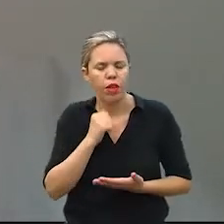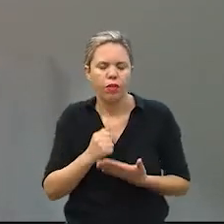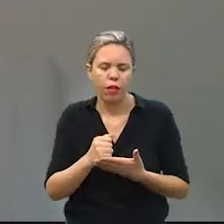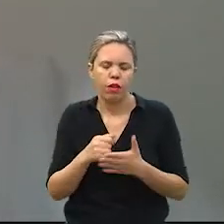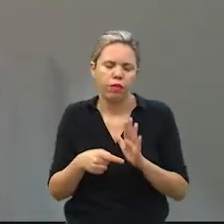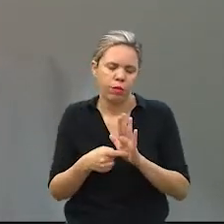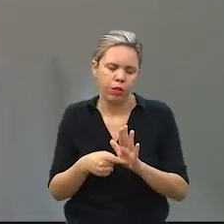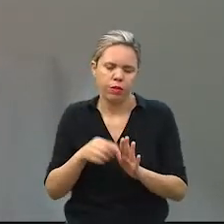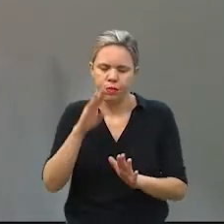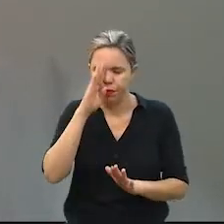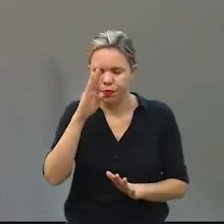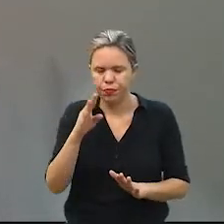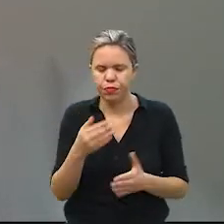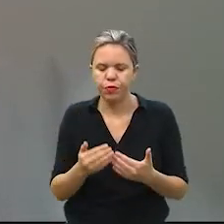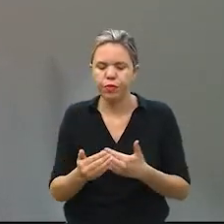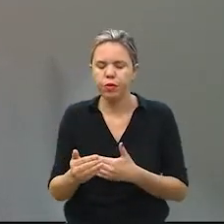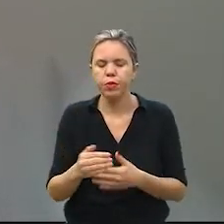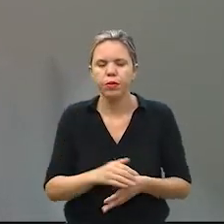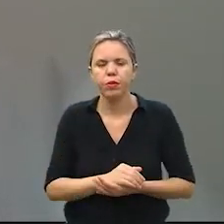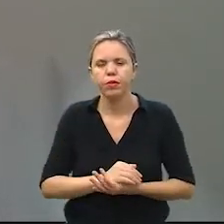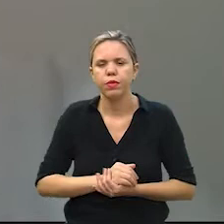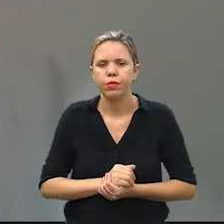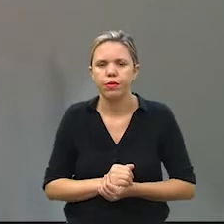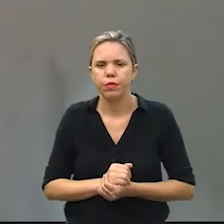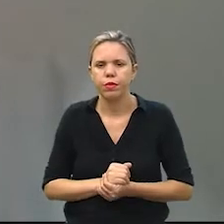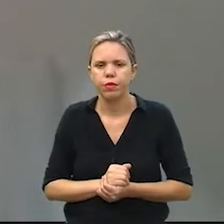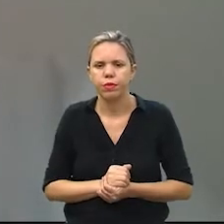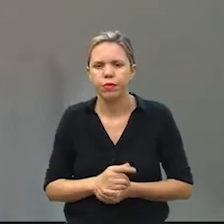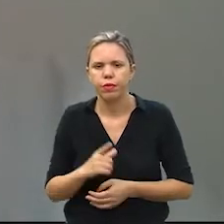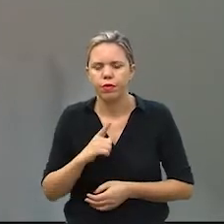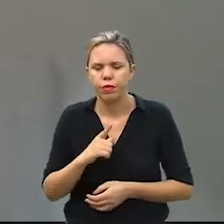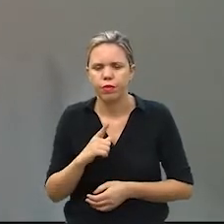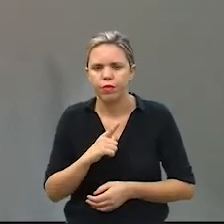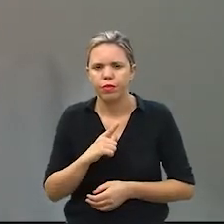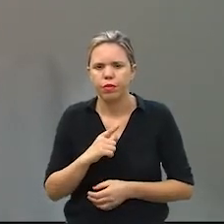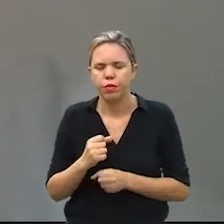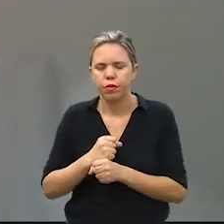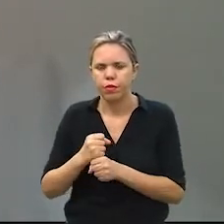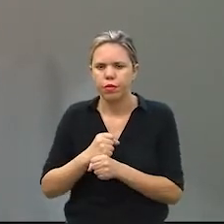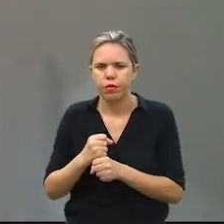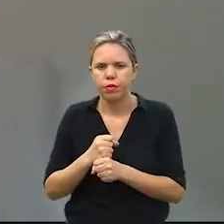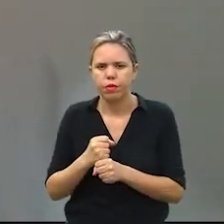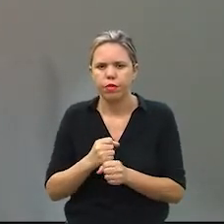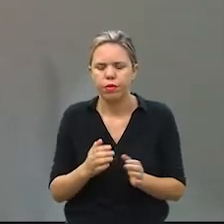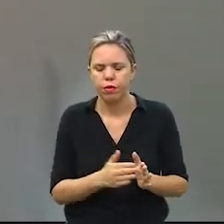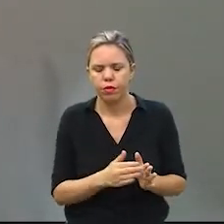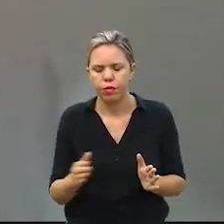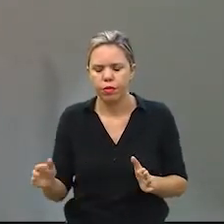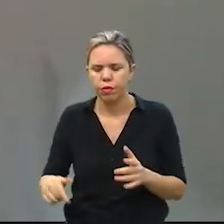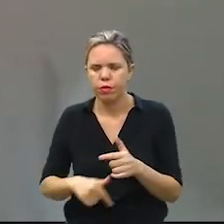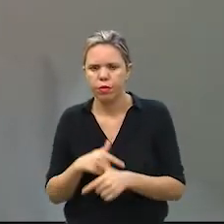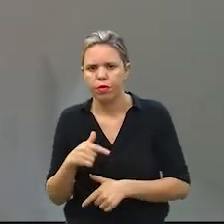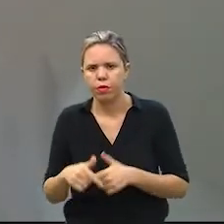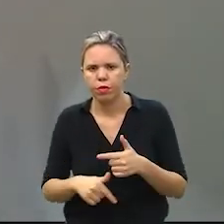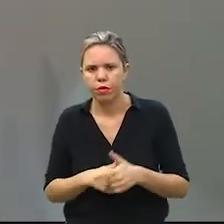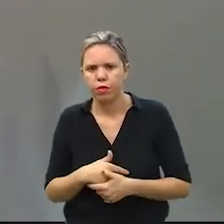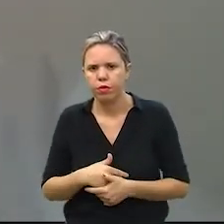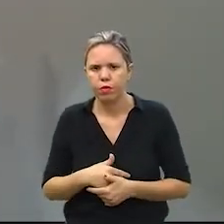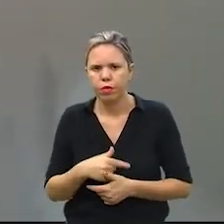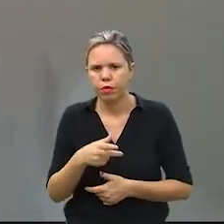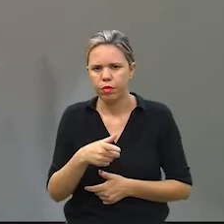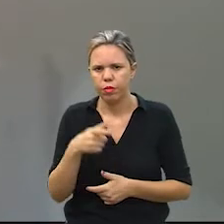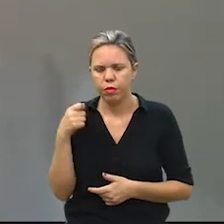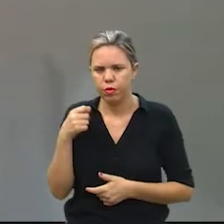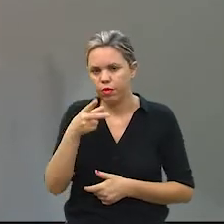diretriz principal daqui para frente. Nós viemos dos últimos anos, durante o mandato do